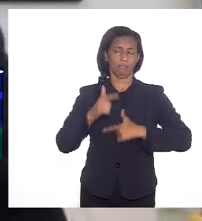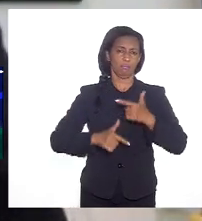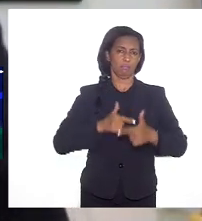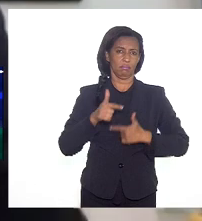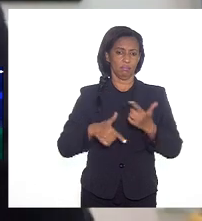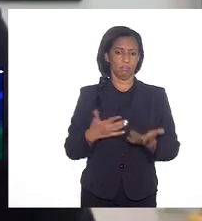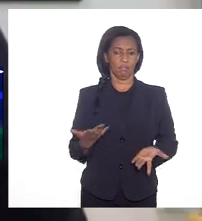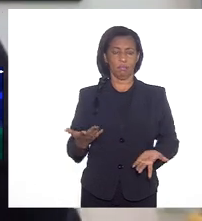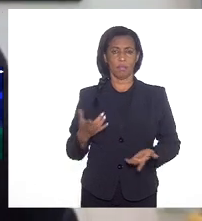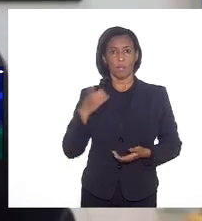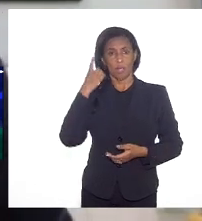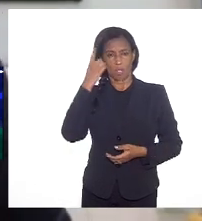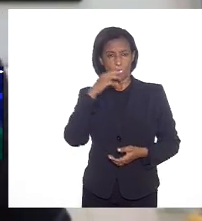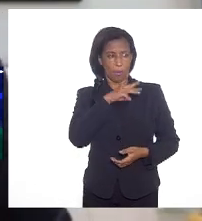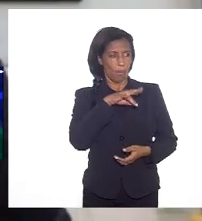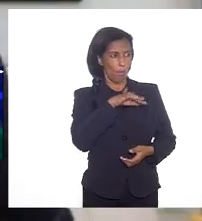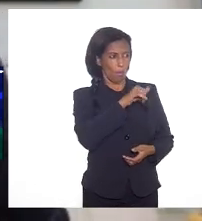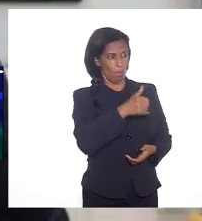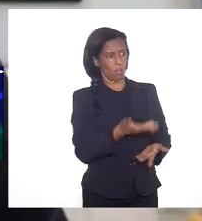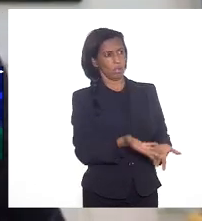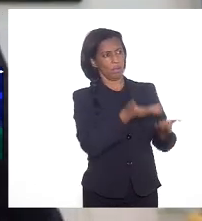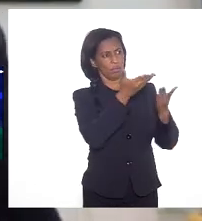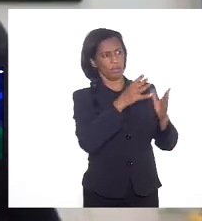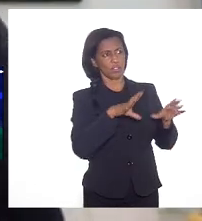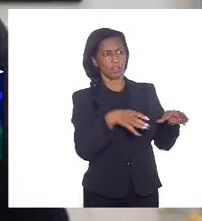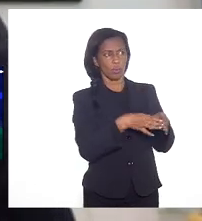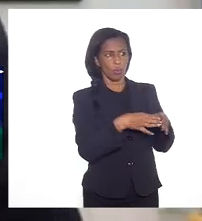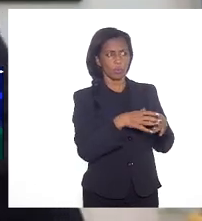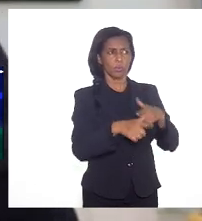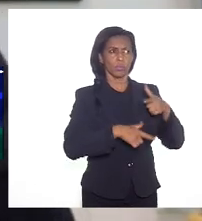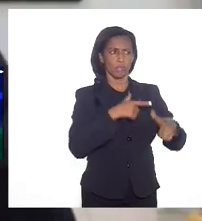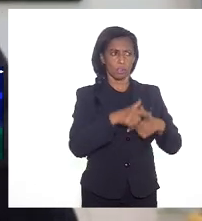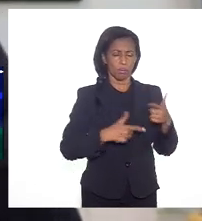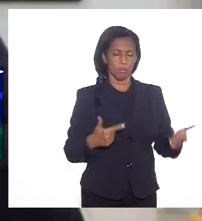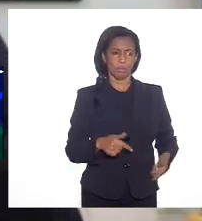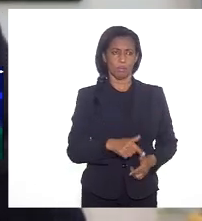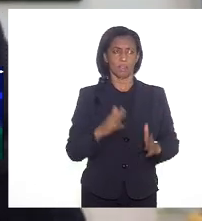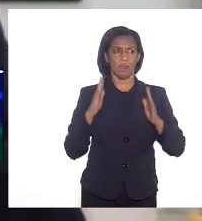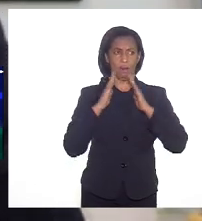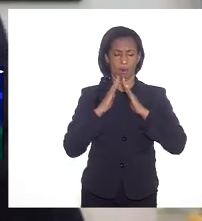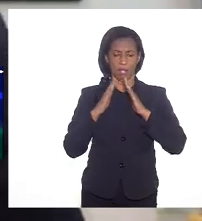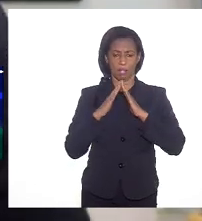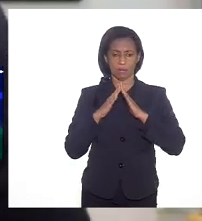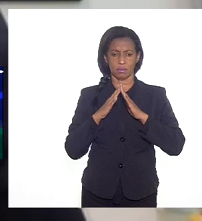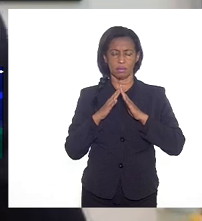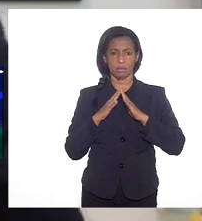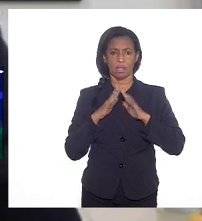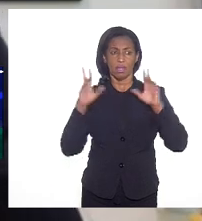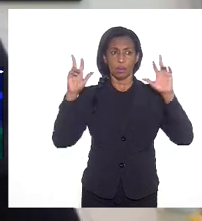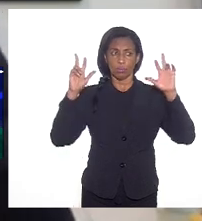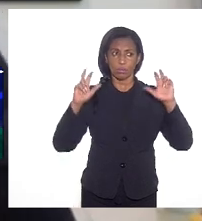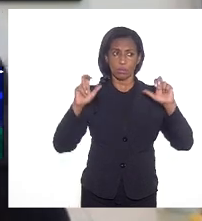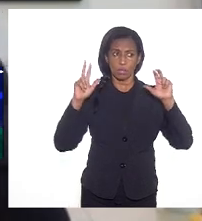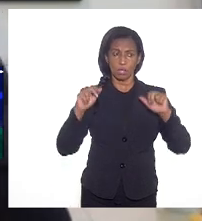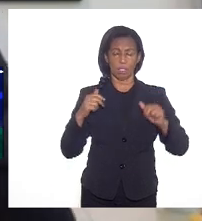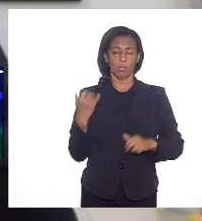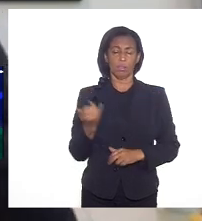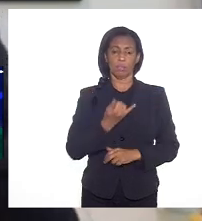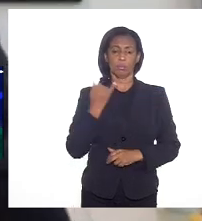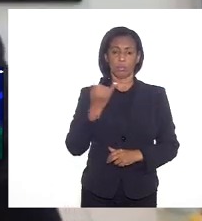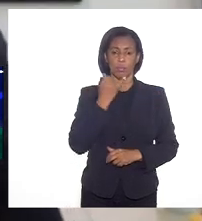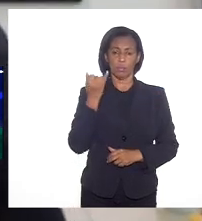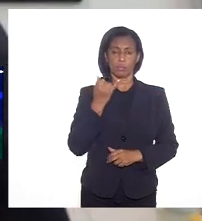deputada Mônica Francisco à frente da comissão de trabalho dessa casa é um tema que é importante que nós